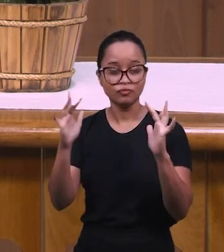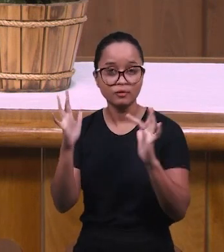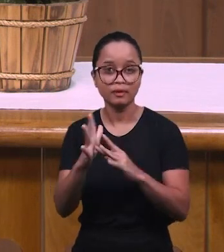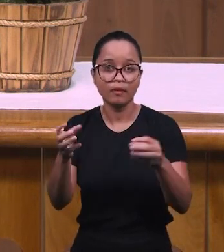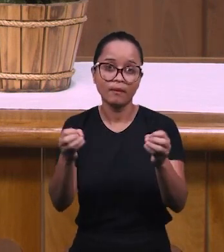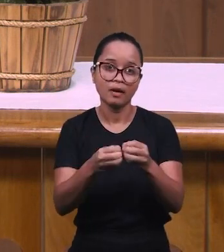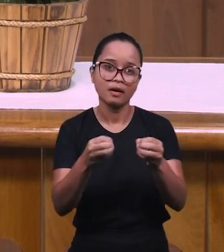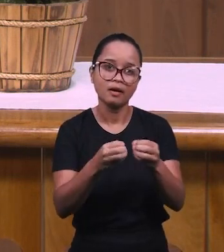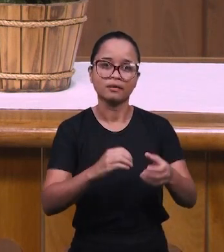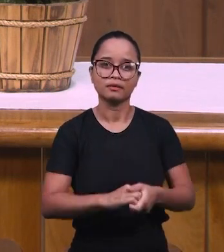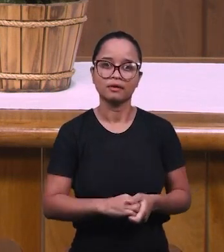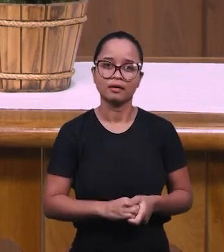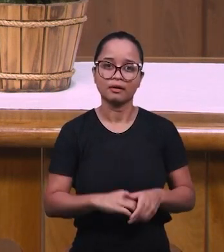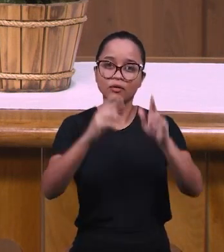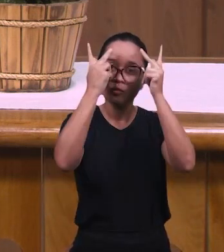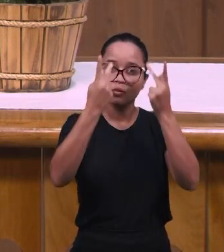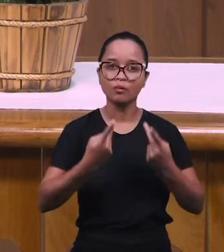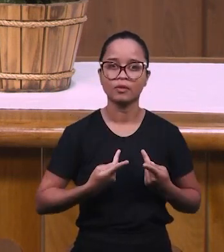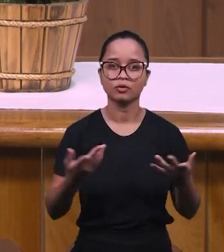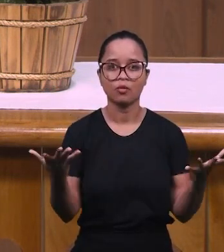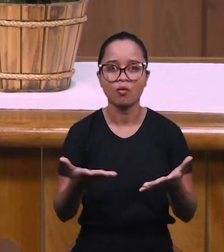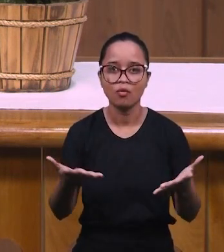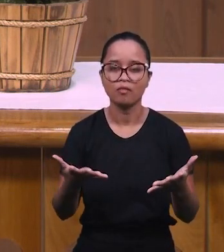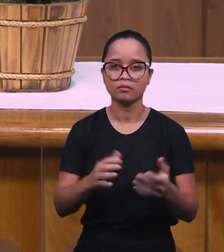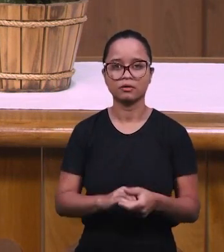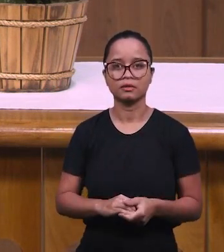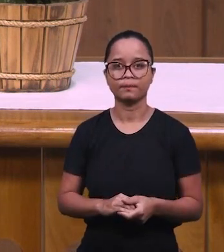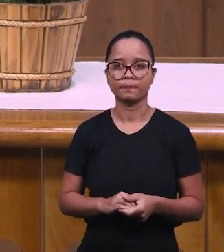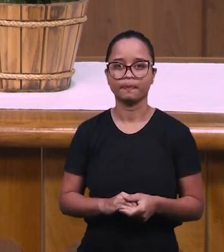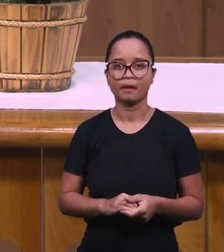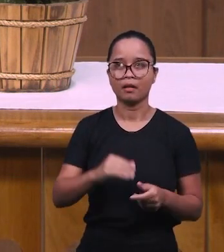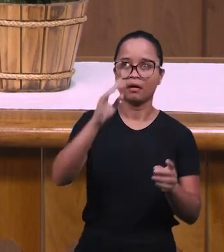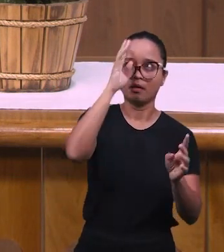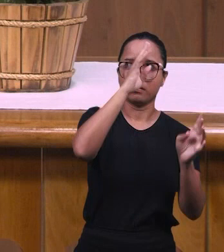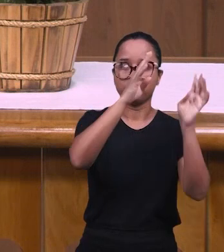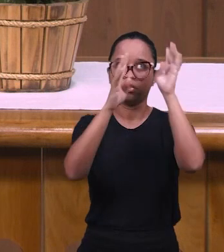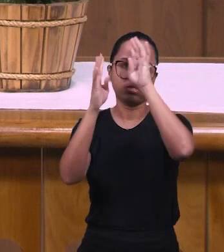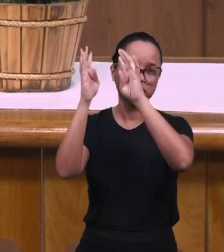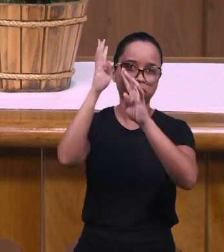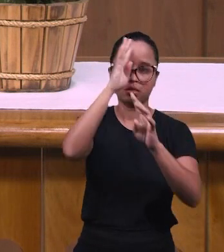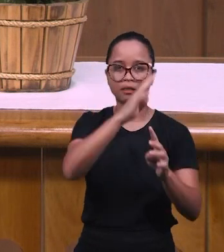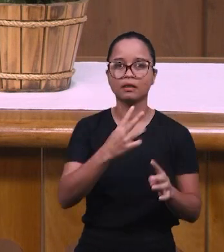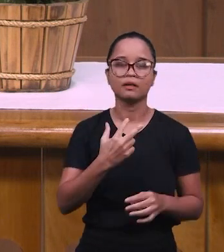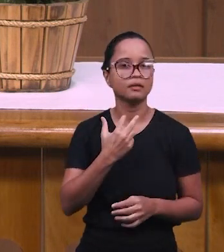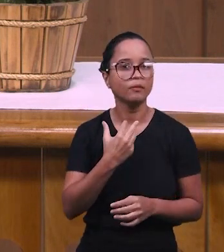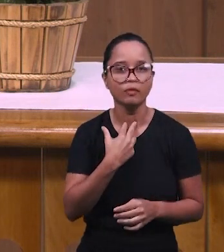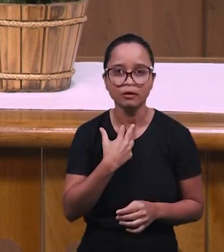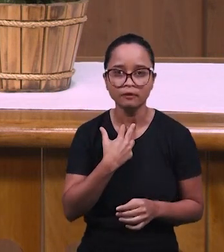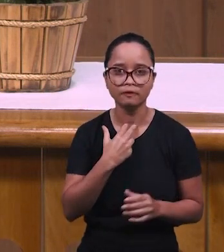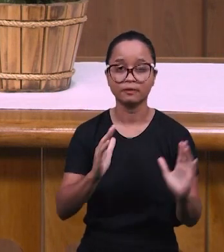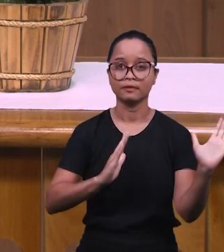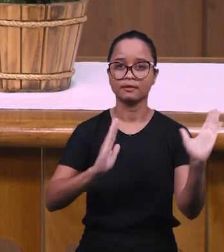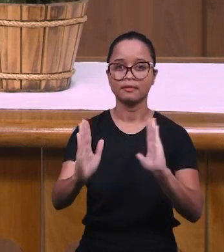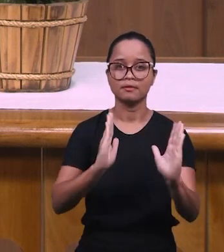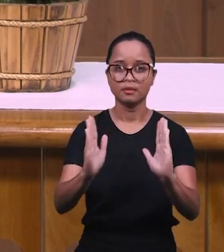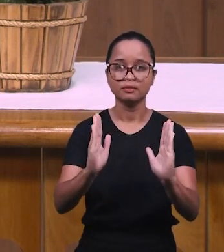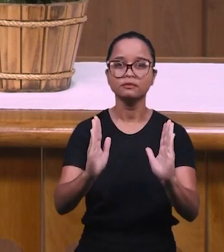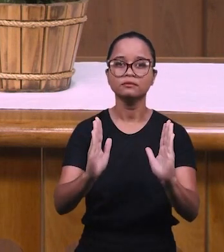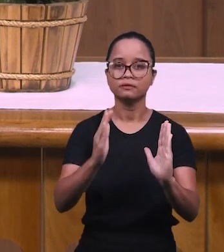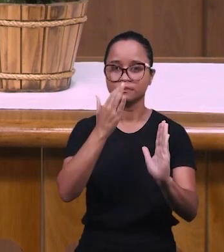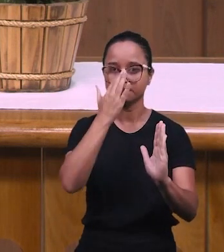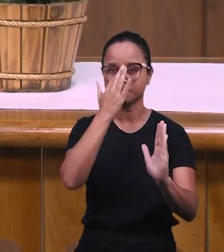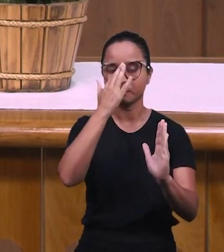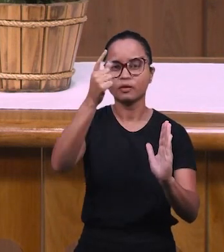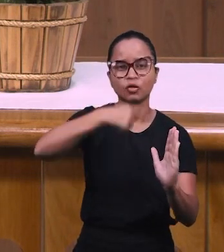estavam próximo de Jesus, e o homem nesta hora, ele não pode se dispersar neste momento que nós estamos vivendo,